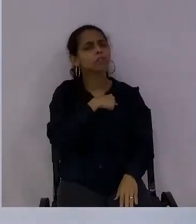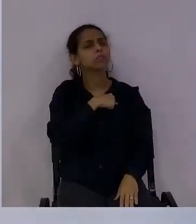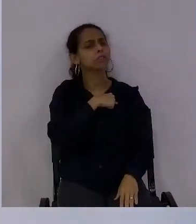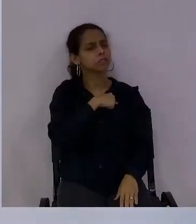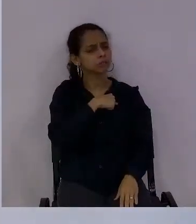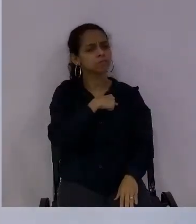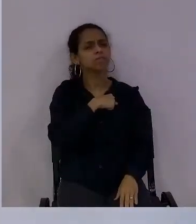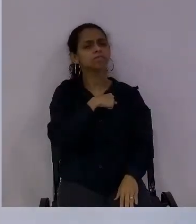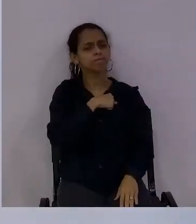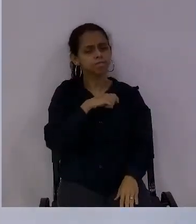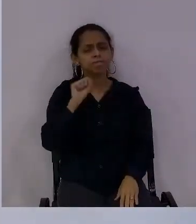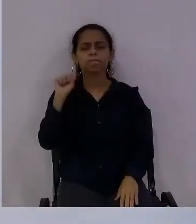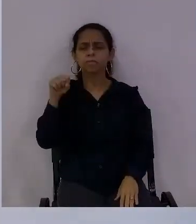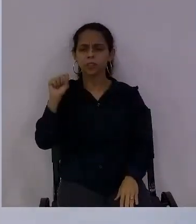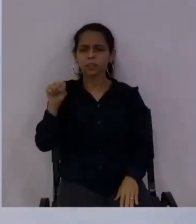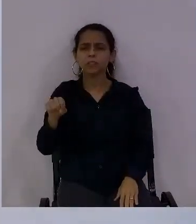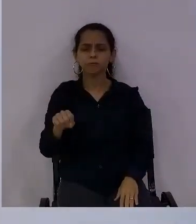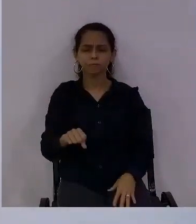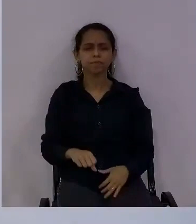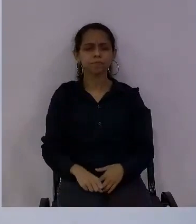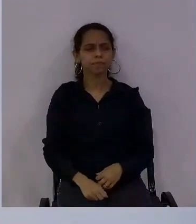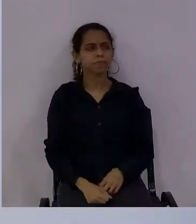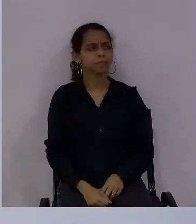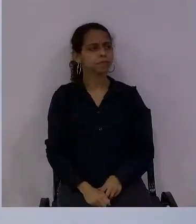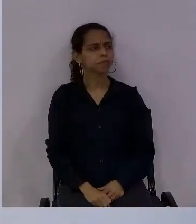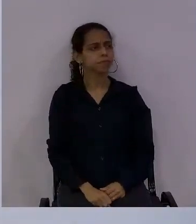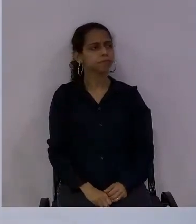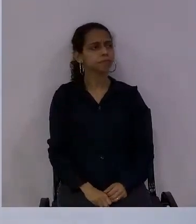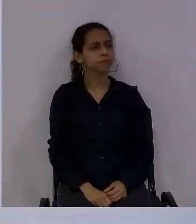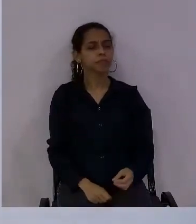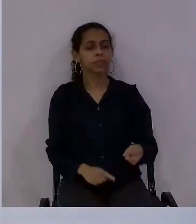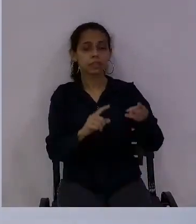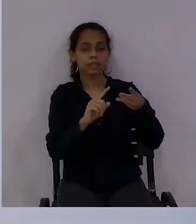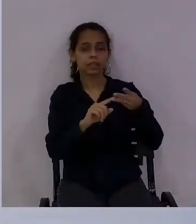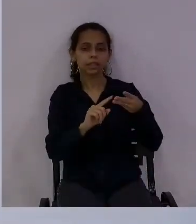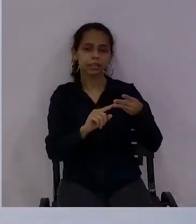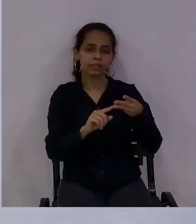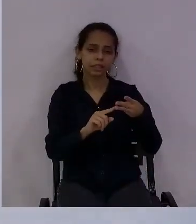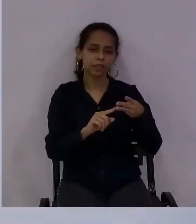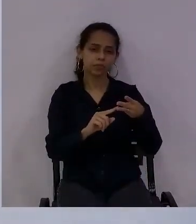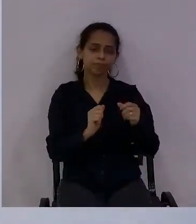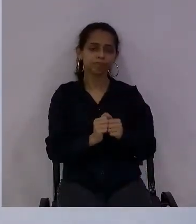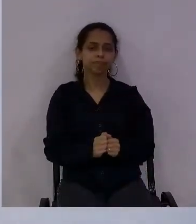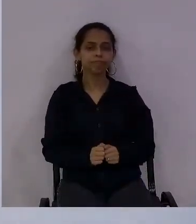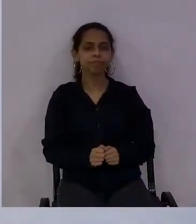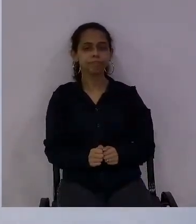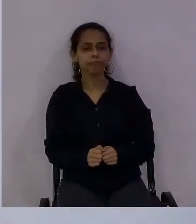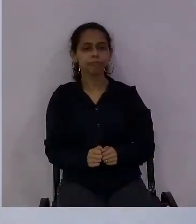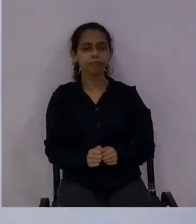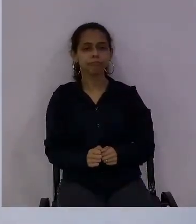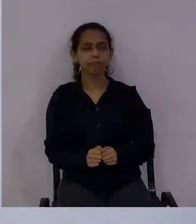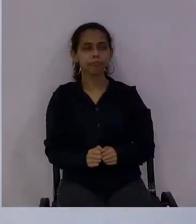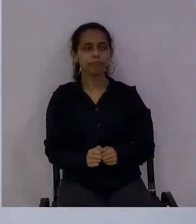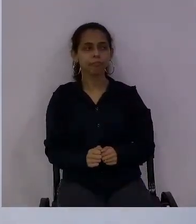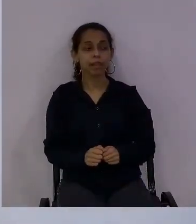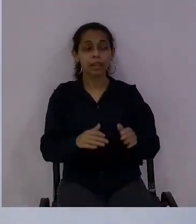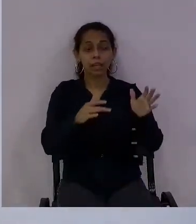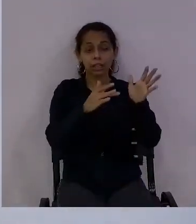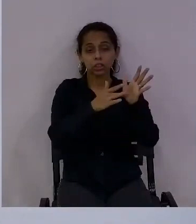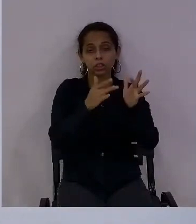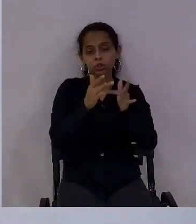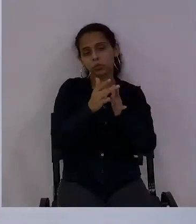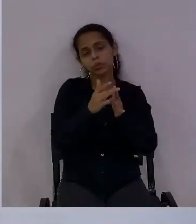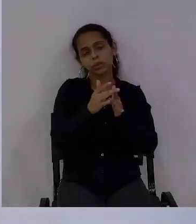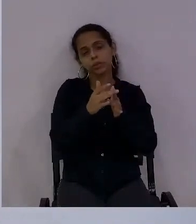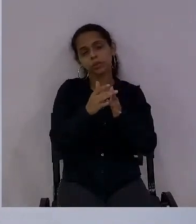é representante válido. Mas também dizer que Jesus é nascido sob a